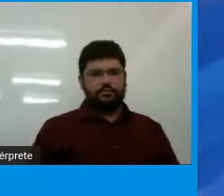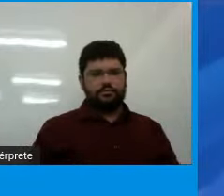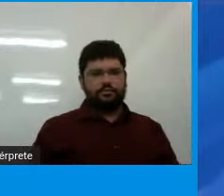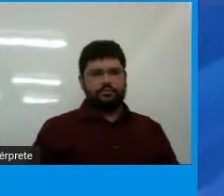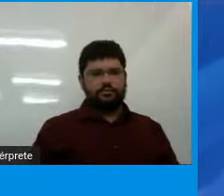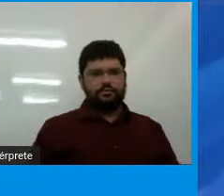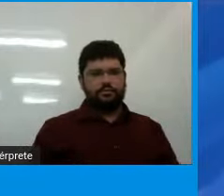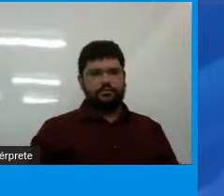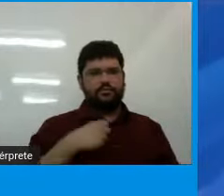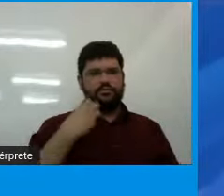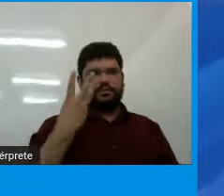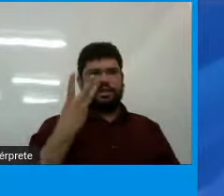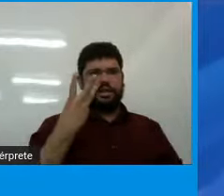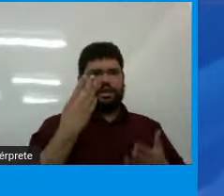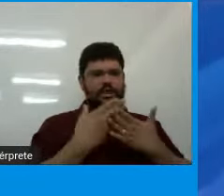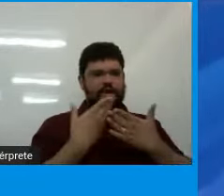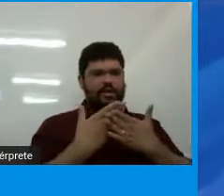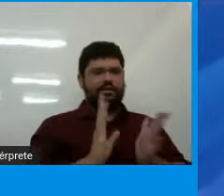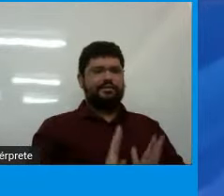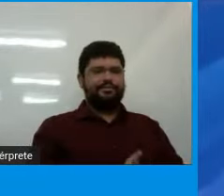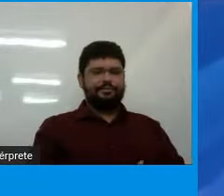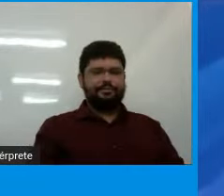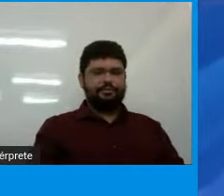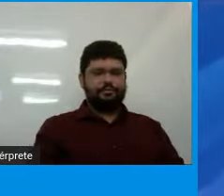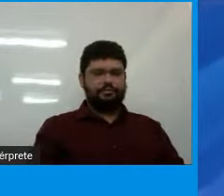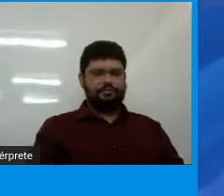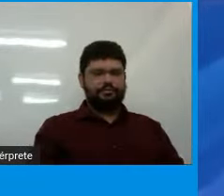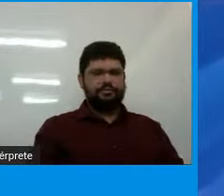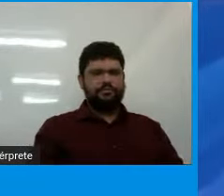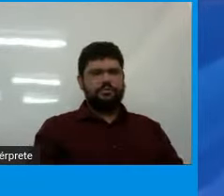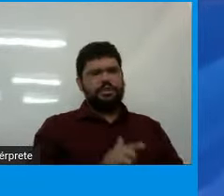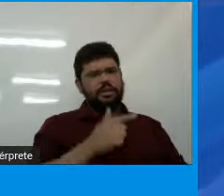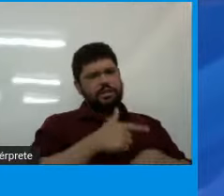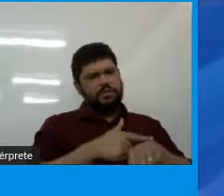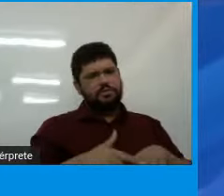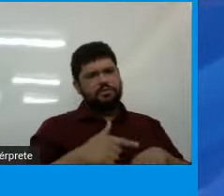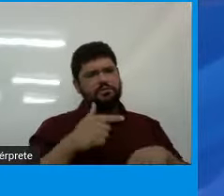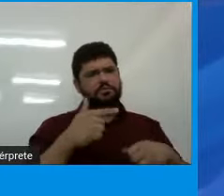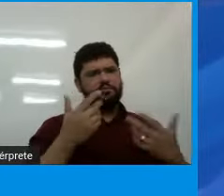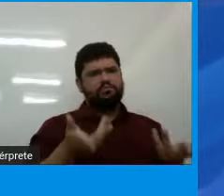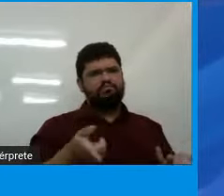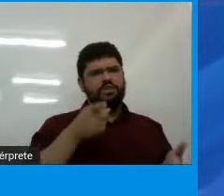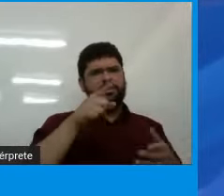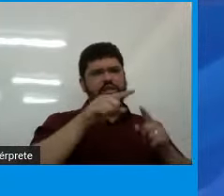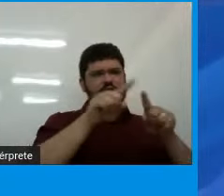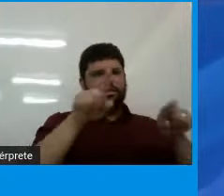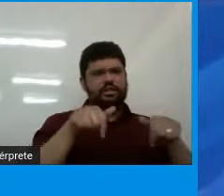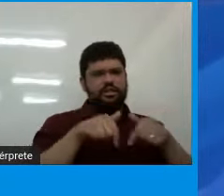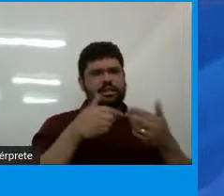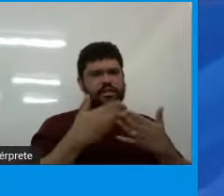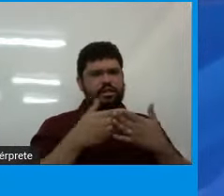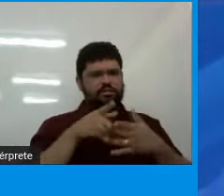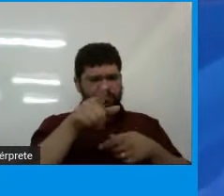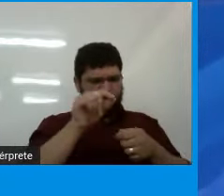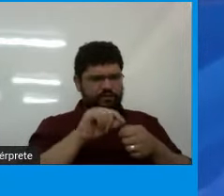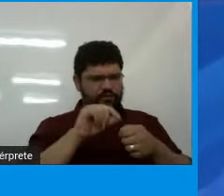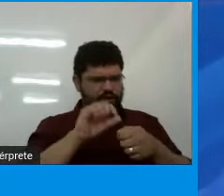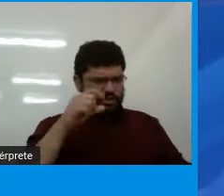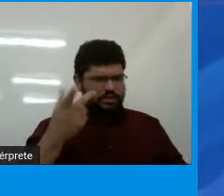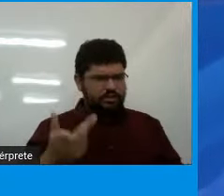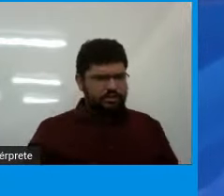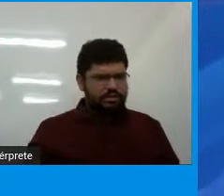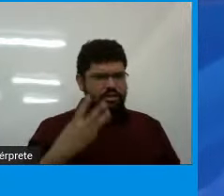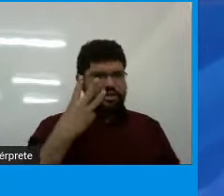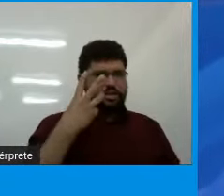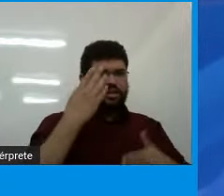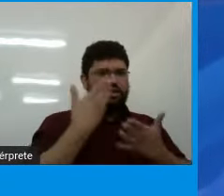fichamento 3 aulas. É indicado? A minha pergunta é, você faria isso em sala de aula no presencial? Você passaria